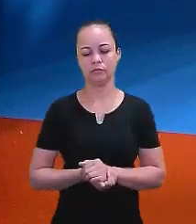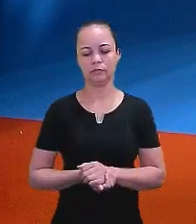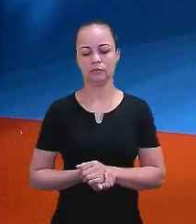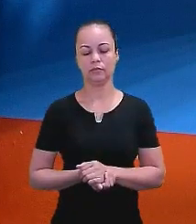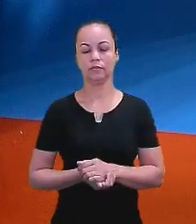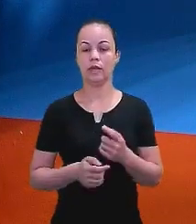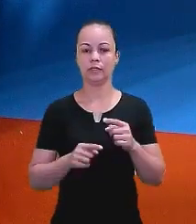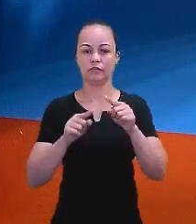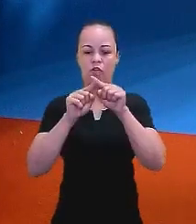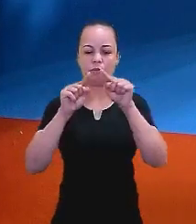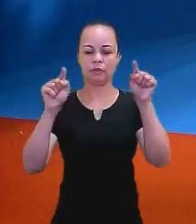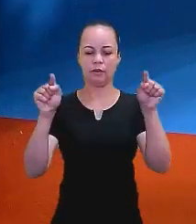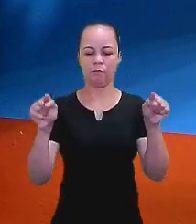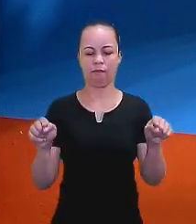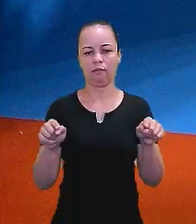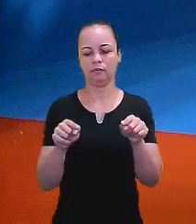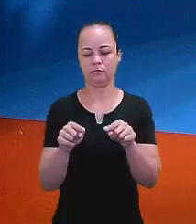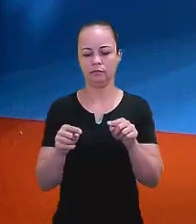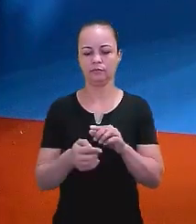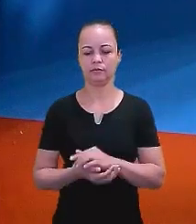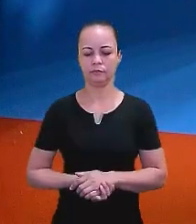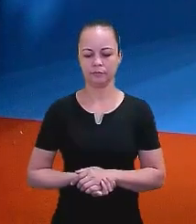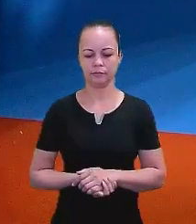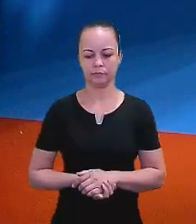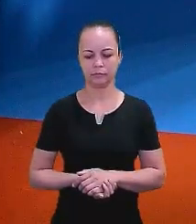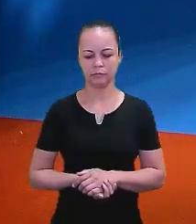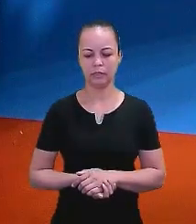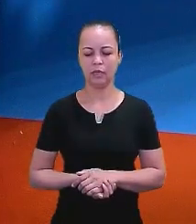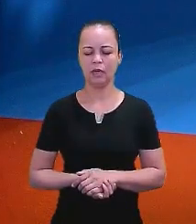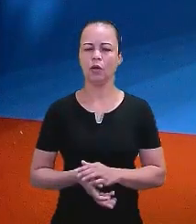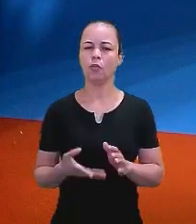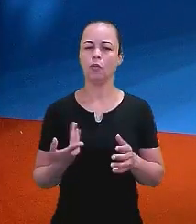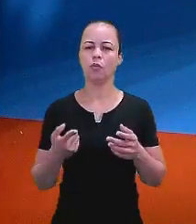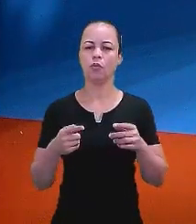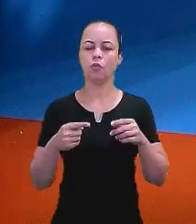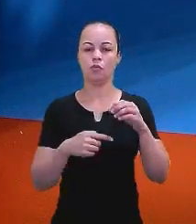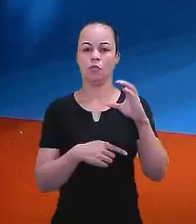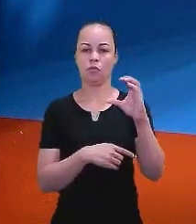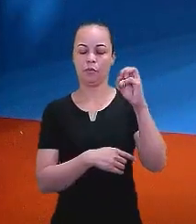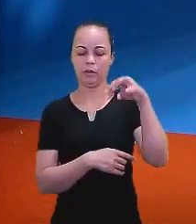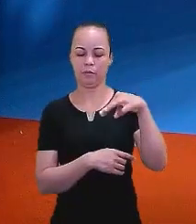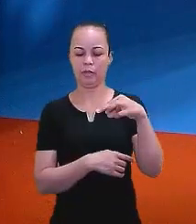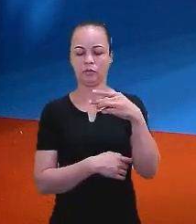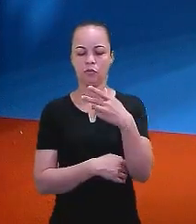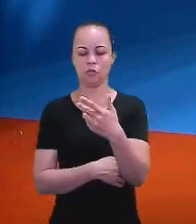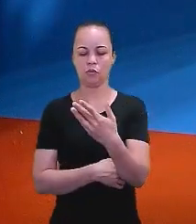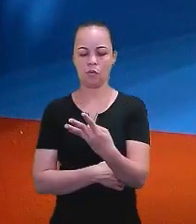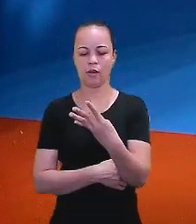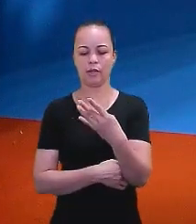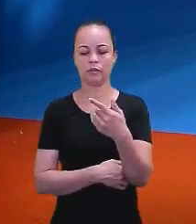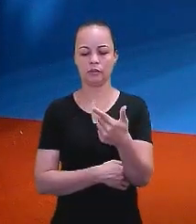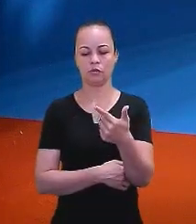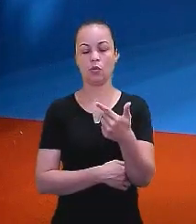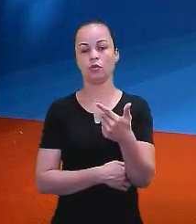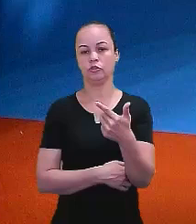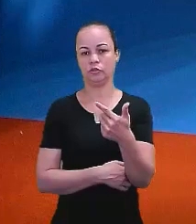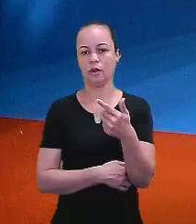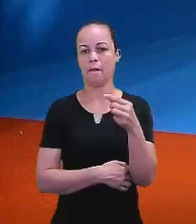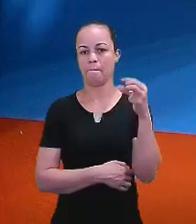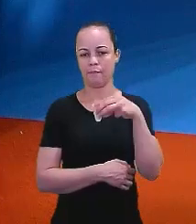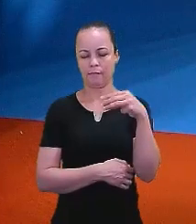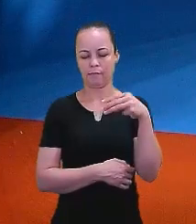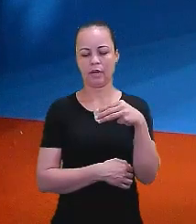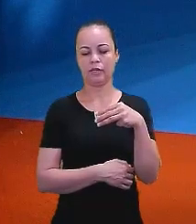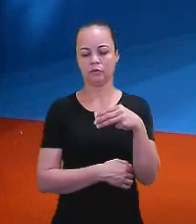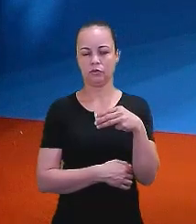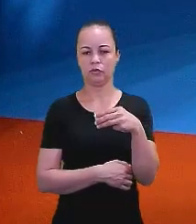de retângulo. Então, eu sei que o comprimento, que é 42 metros, vamos supor que eu esteja aqui numa quadra, essa parte aqui